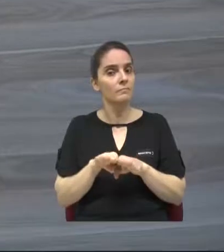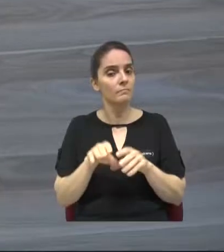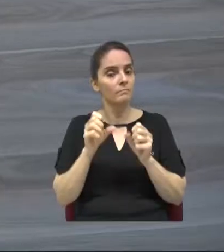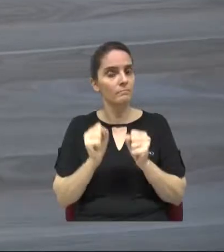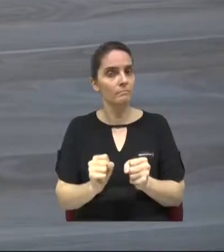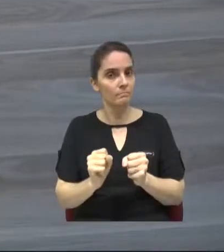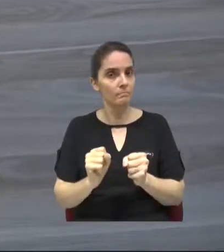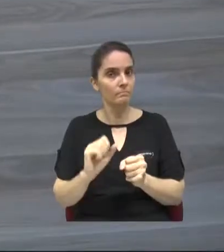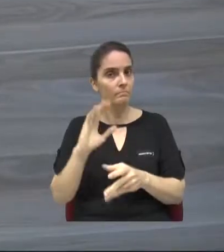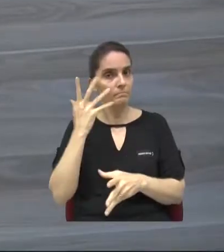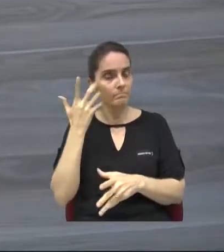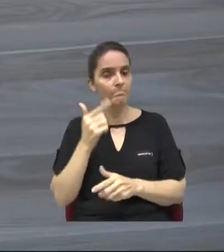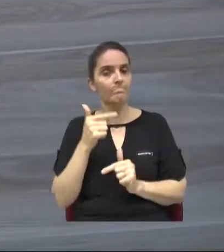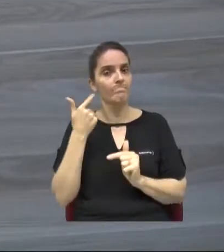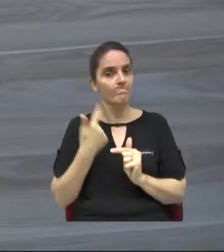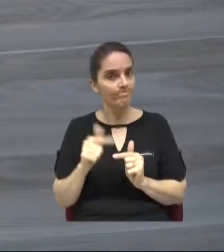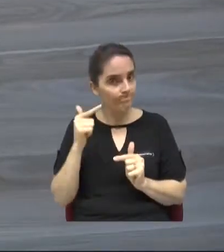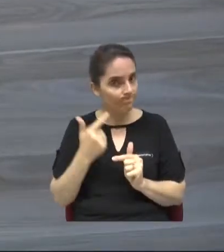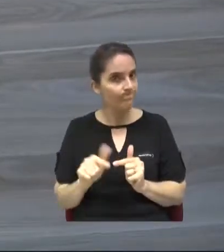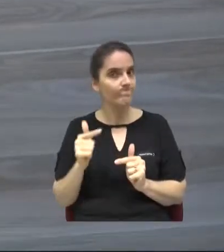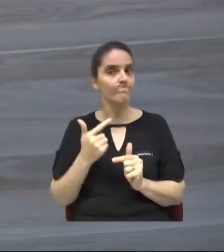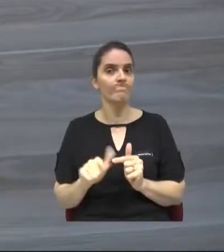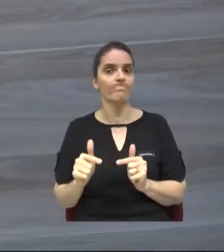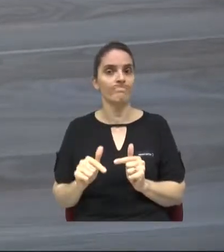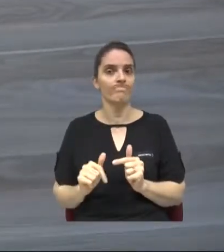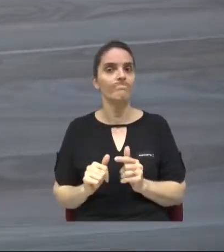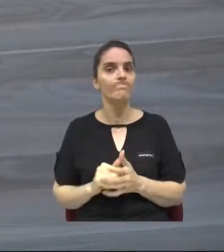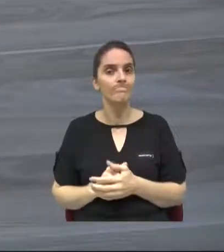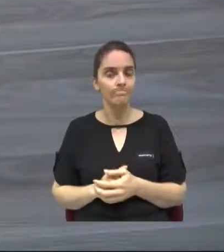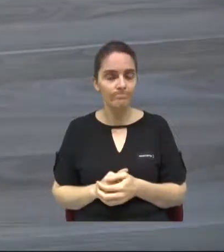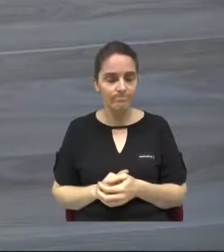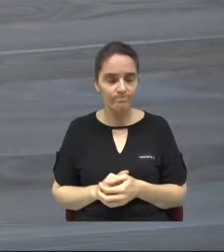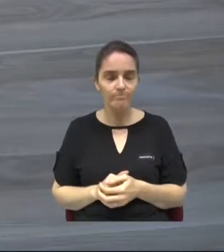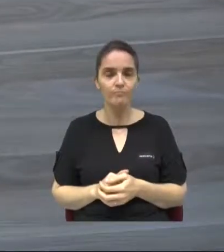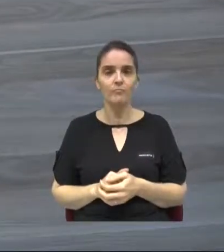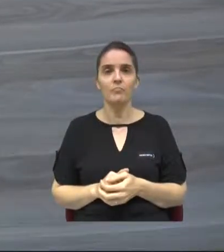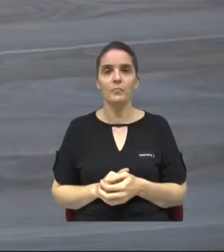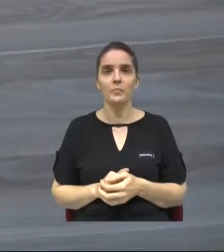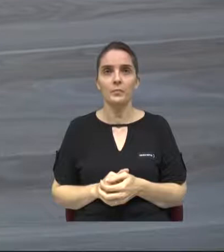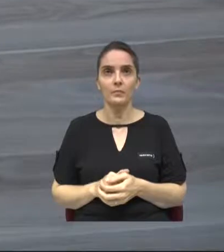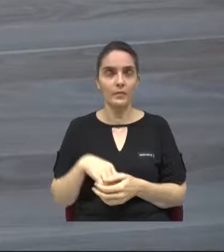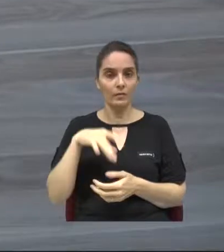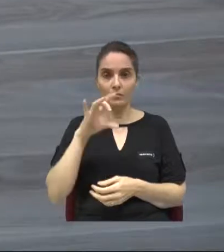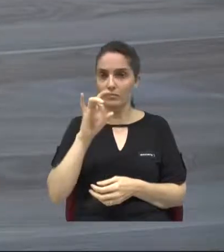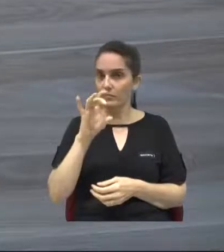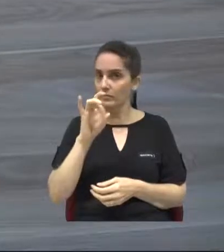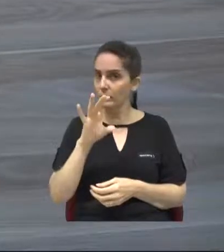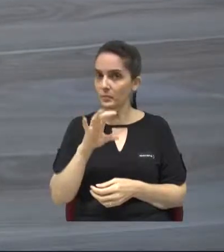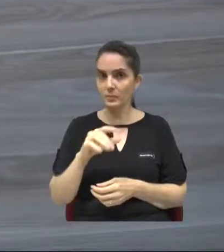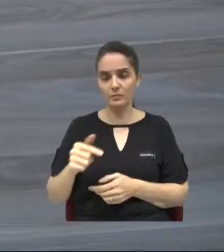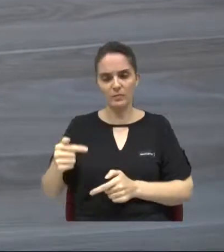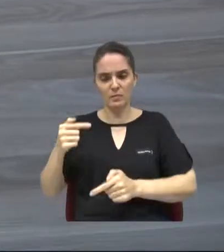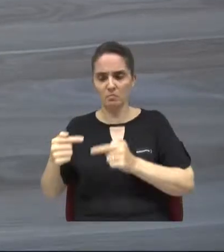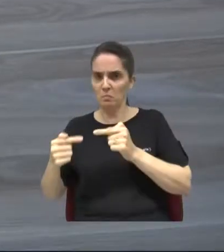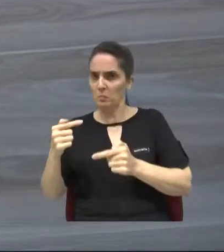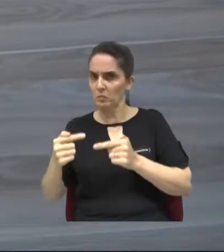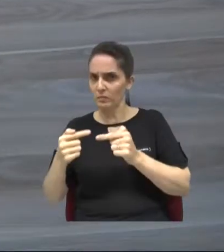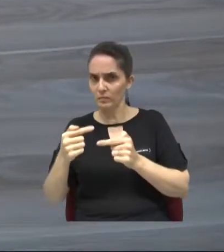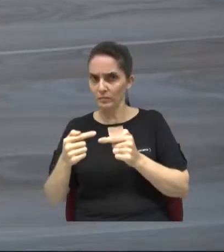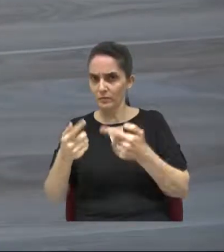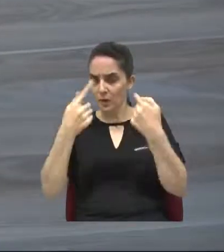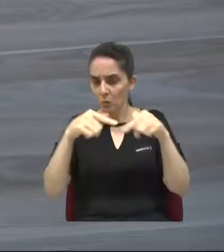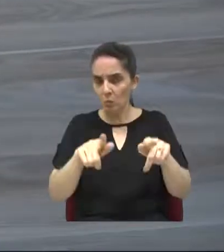consequências. Esse é um grande problema. Não se limita apenas à disputa política.